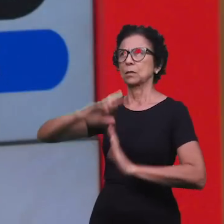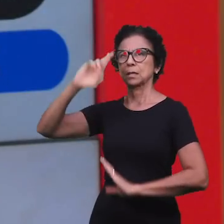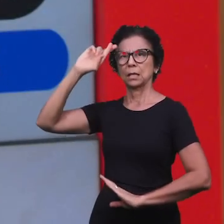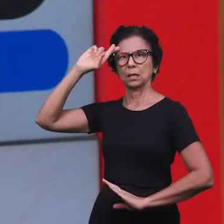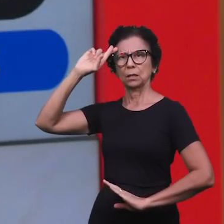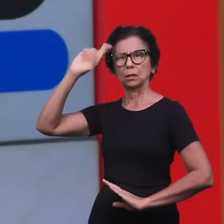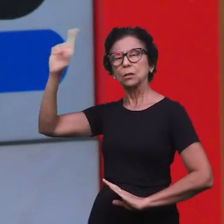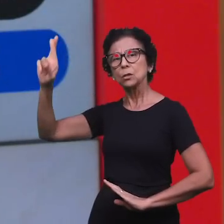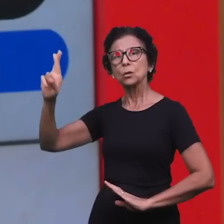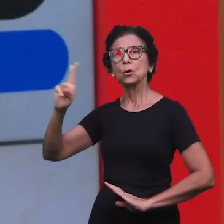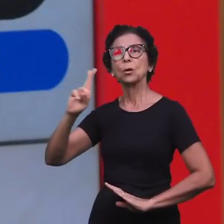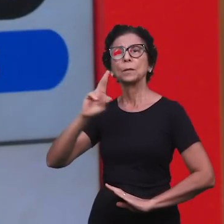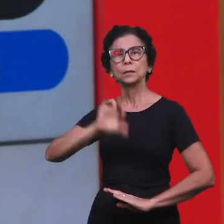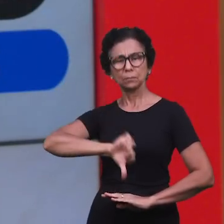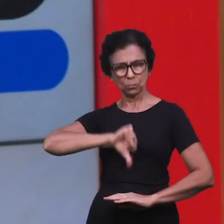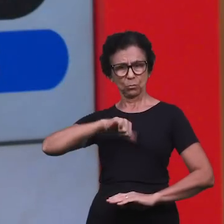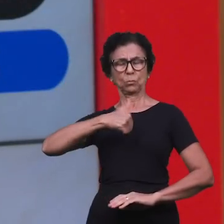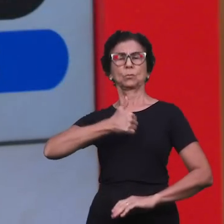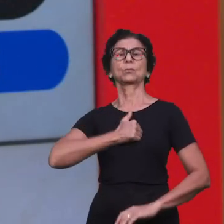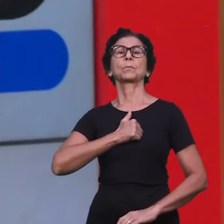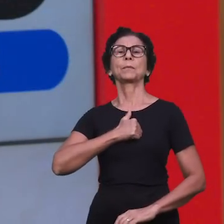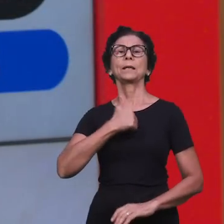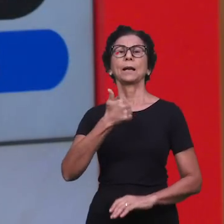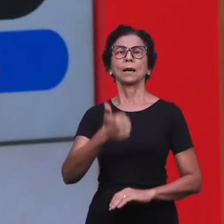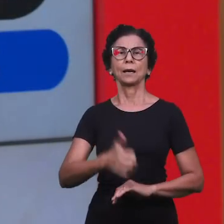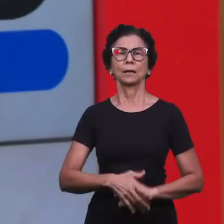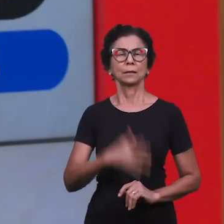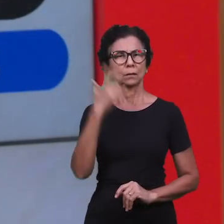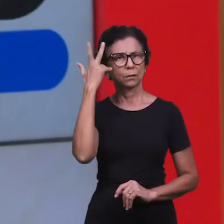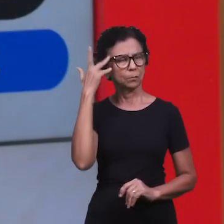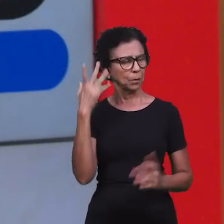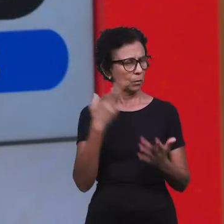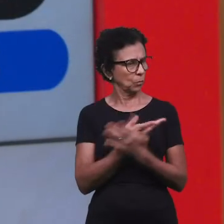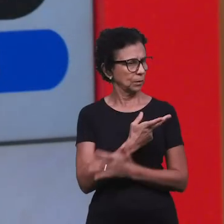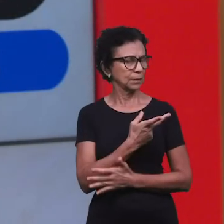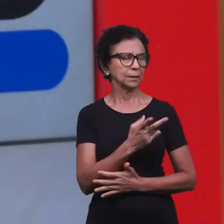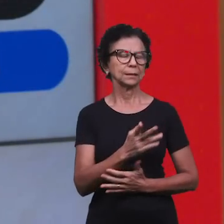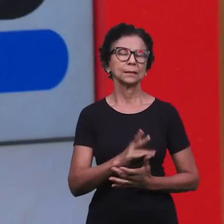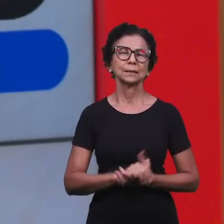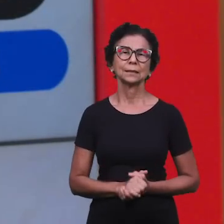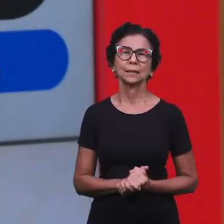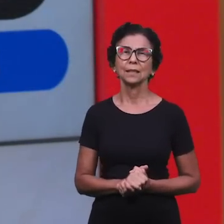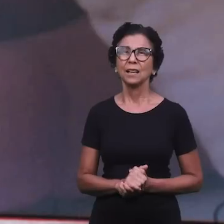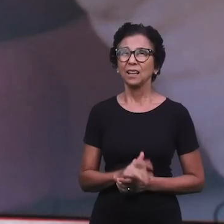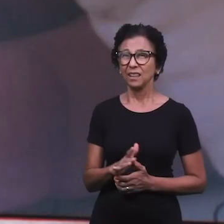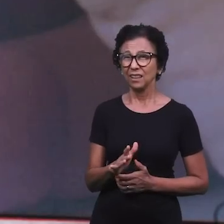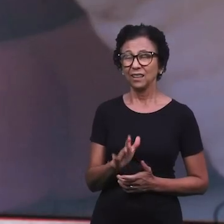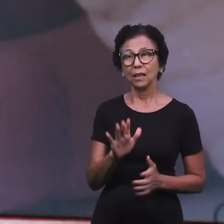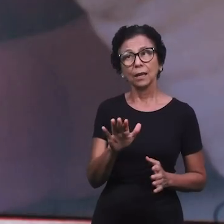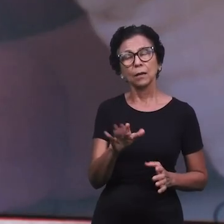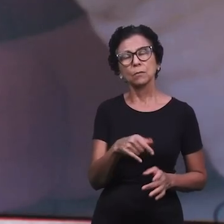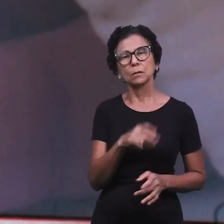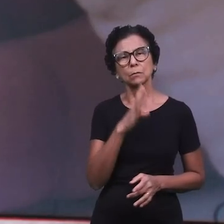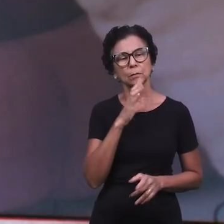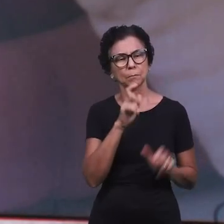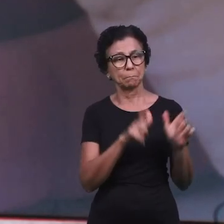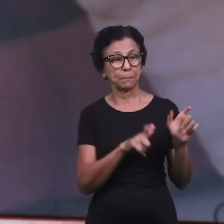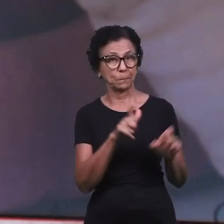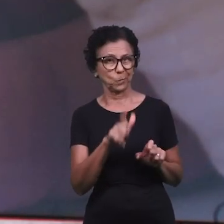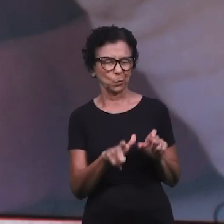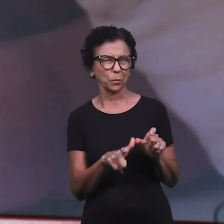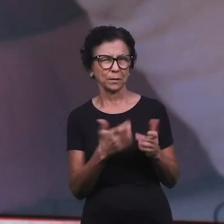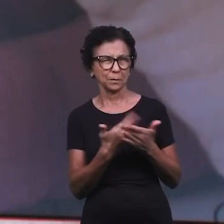orar, para que a gente possa superar esses momentos que é muito comum de acontecer. É raro a gente conhecer algum